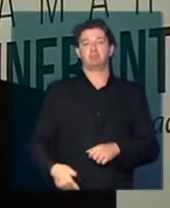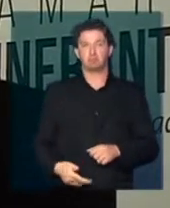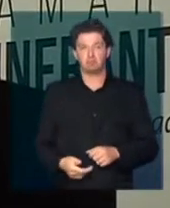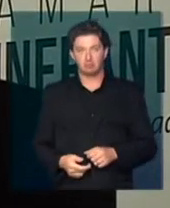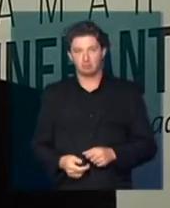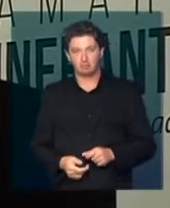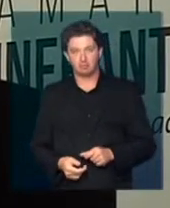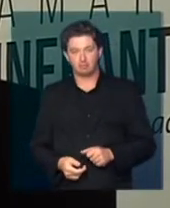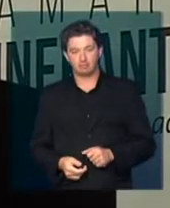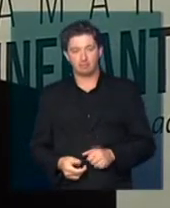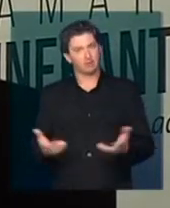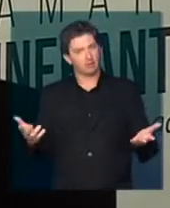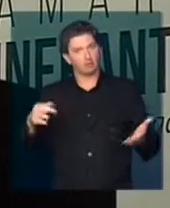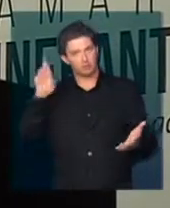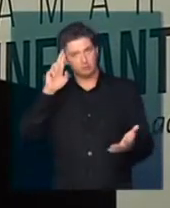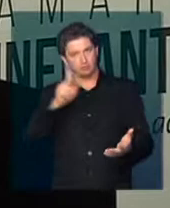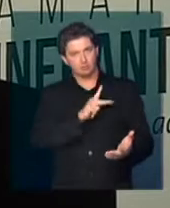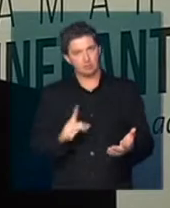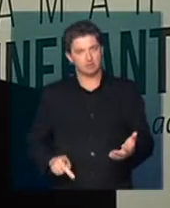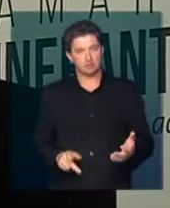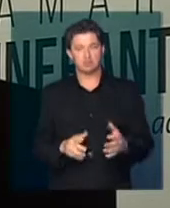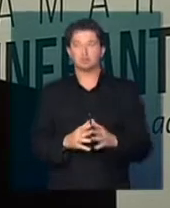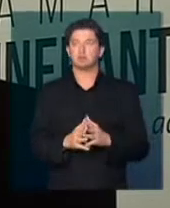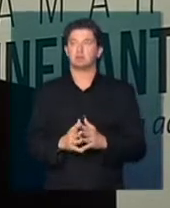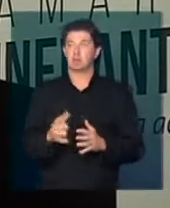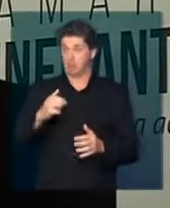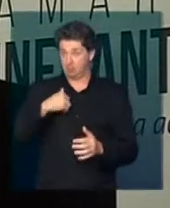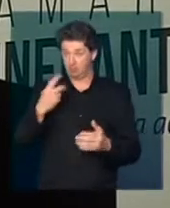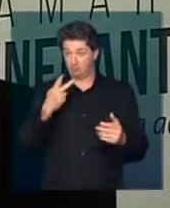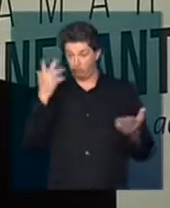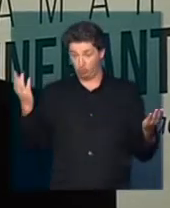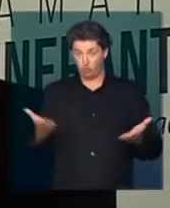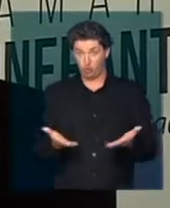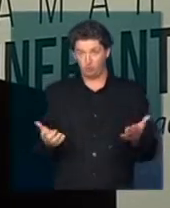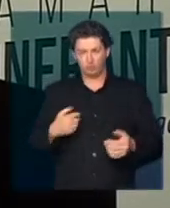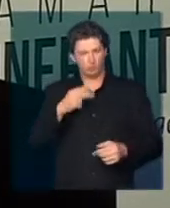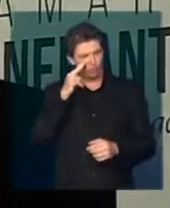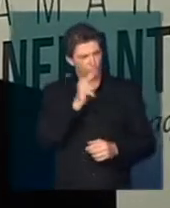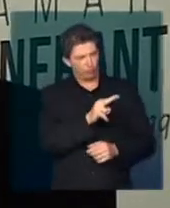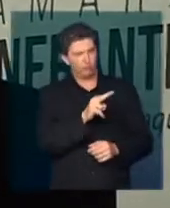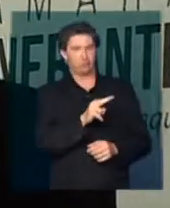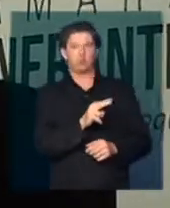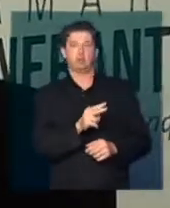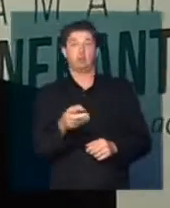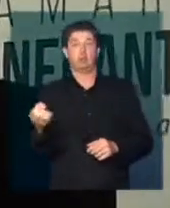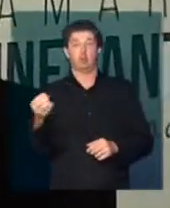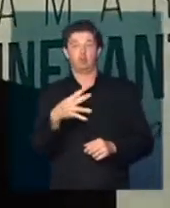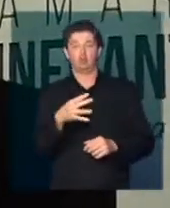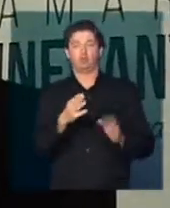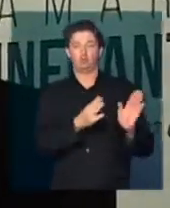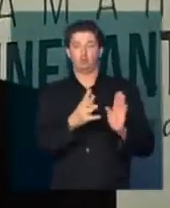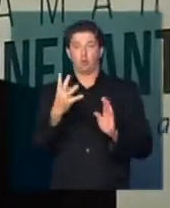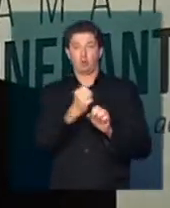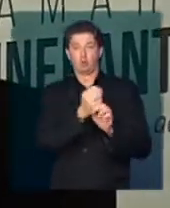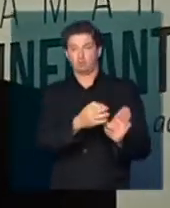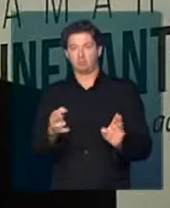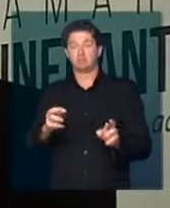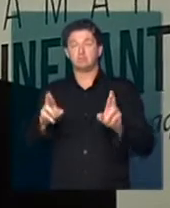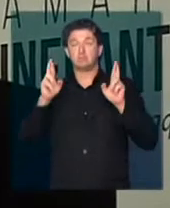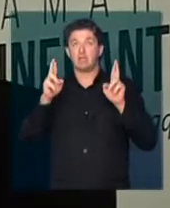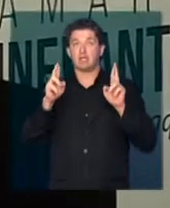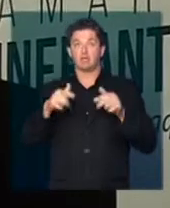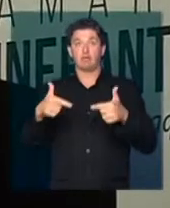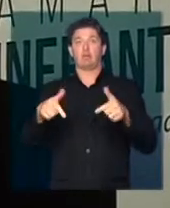categoria. Então, presidente, eu digo hoje, vejo no senhor, nessa nova legislatura, uma esperança de fazer